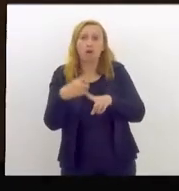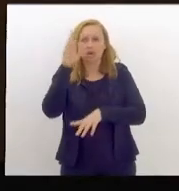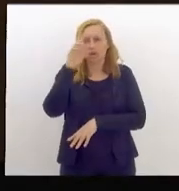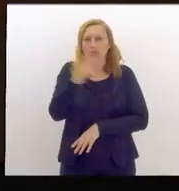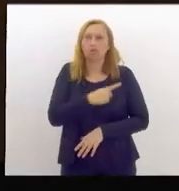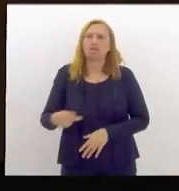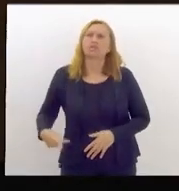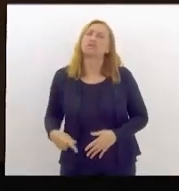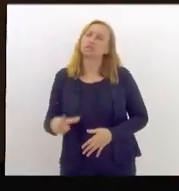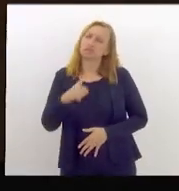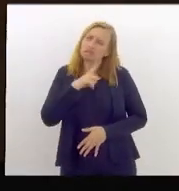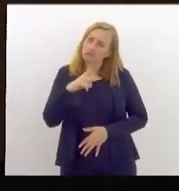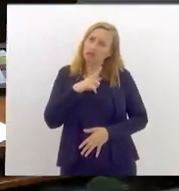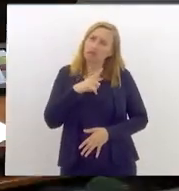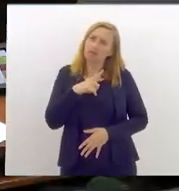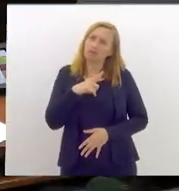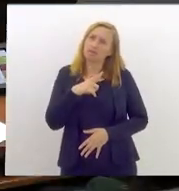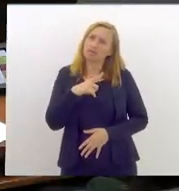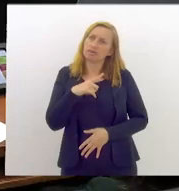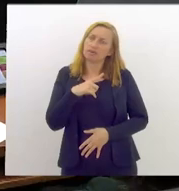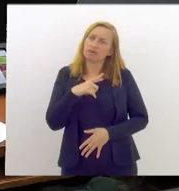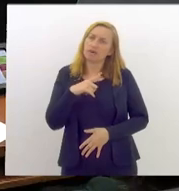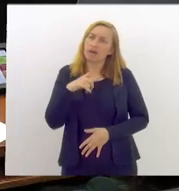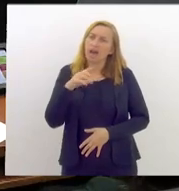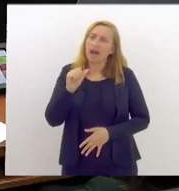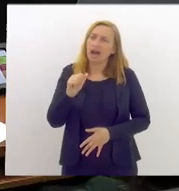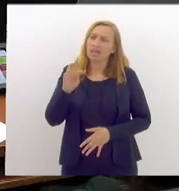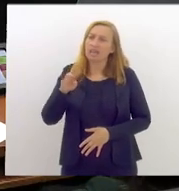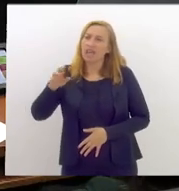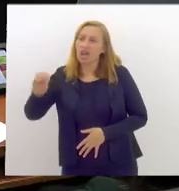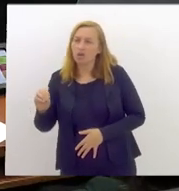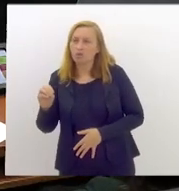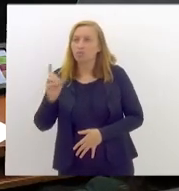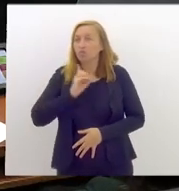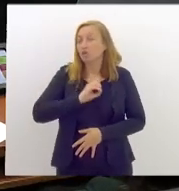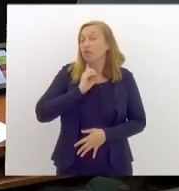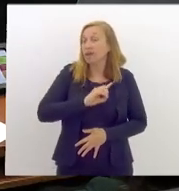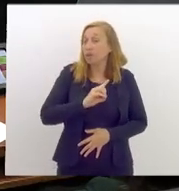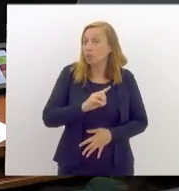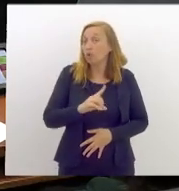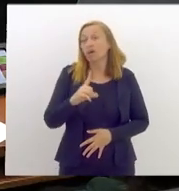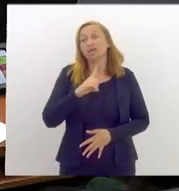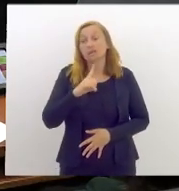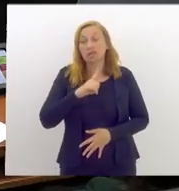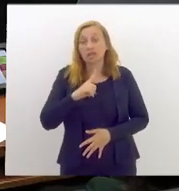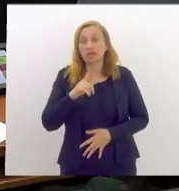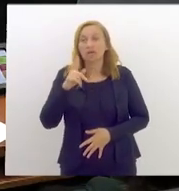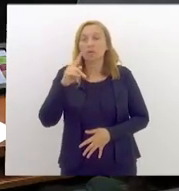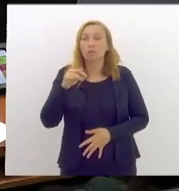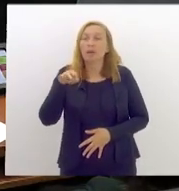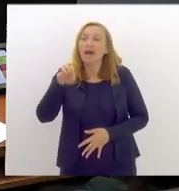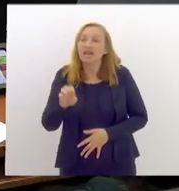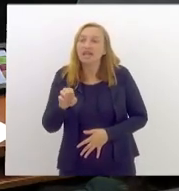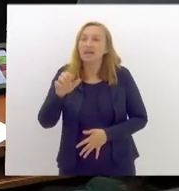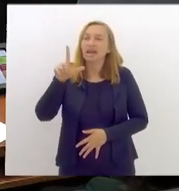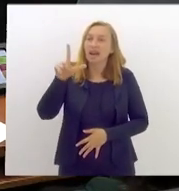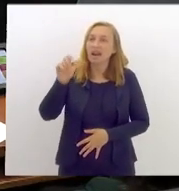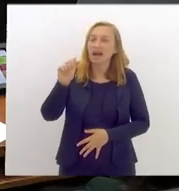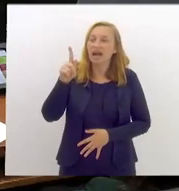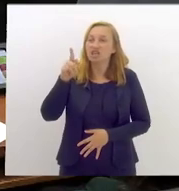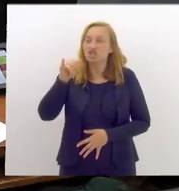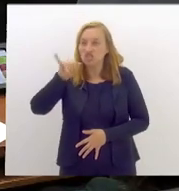a gente tem o Aterro do Flamengo a gente tem o Parque Lage